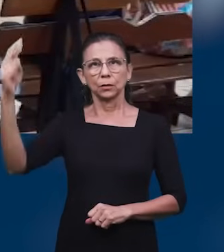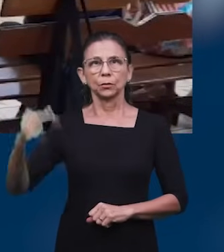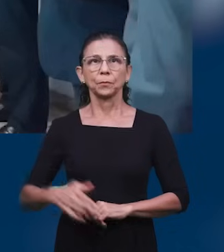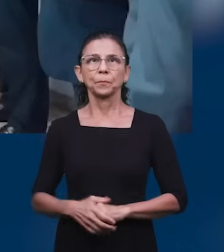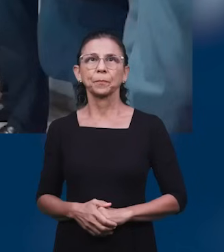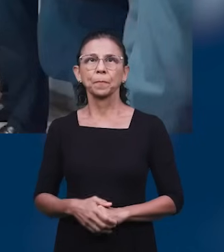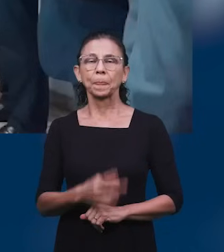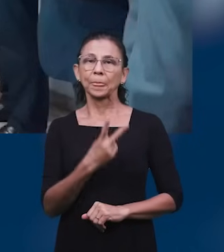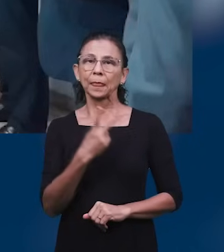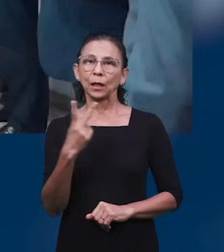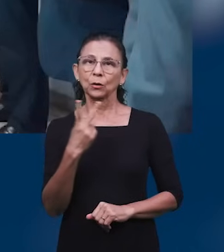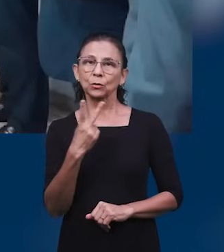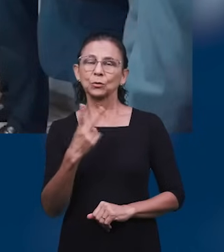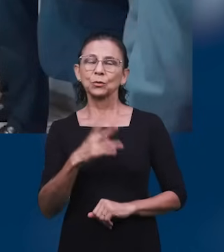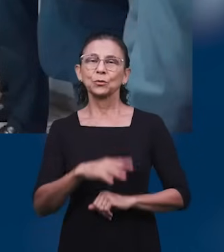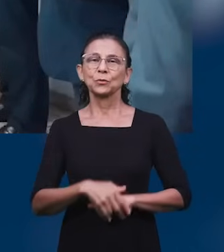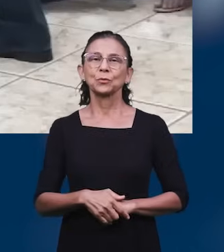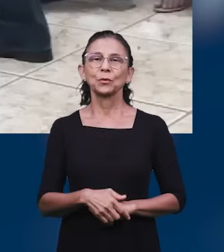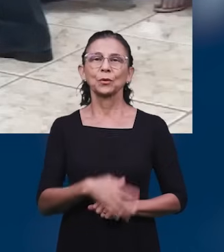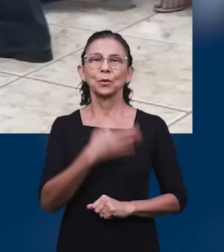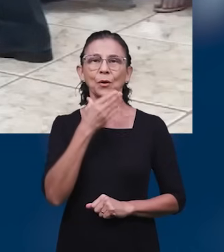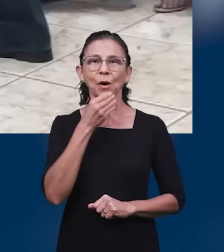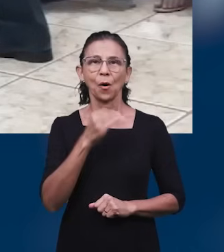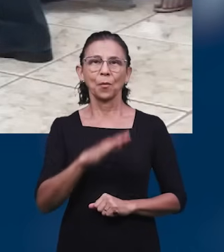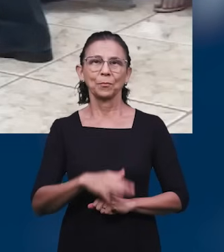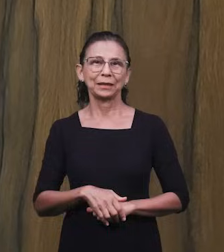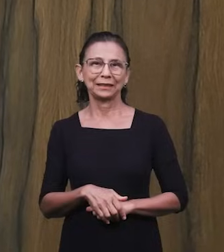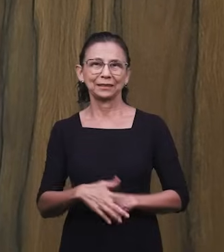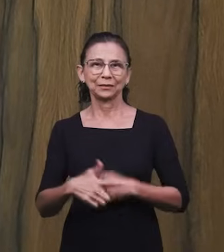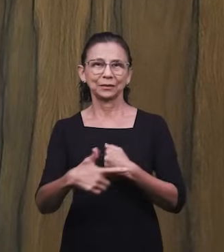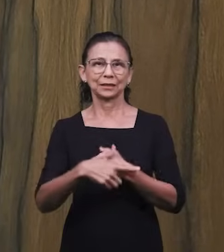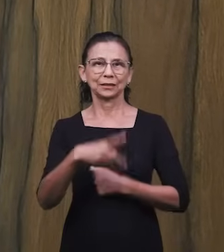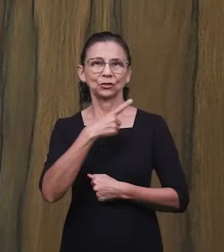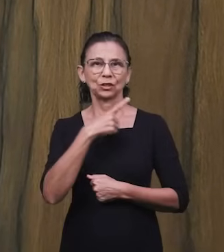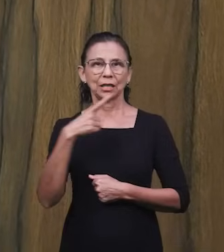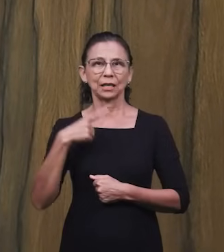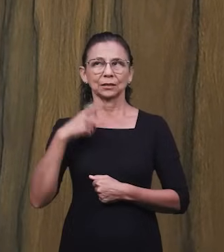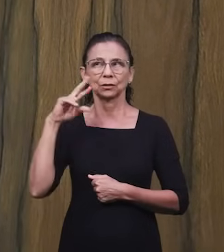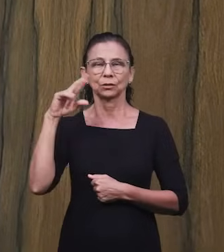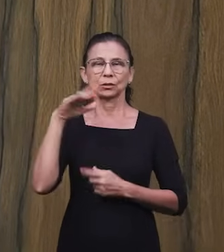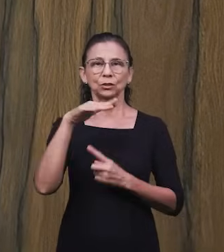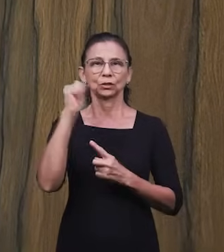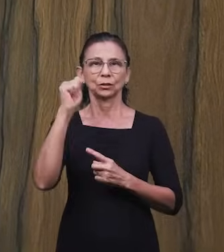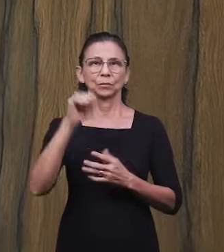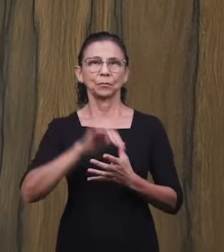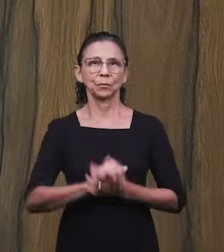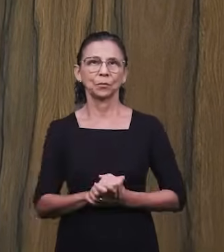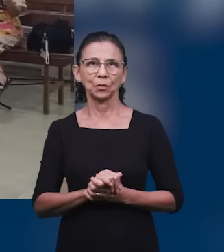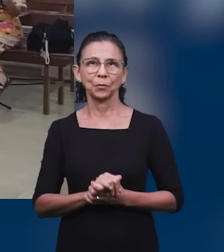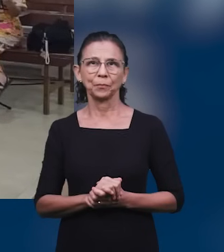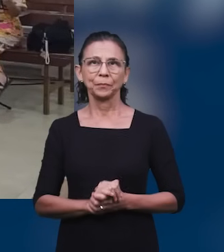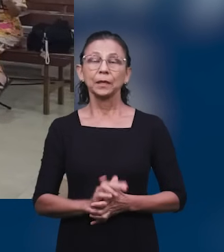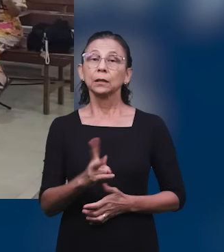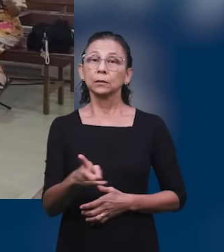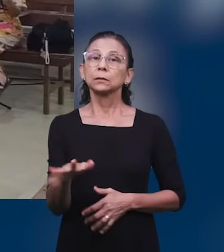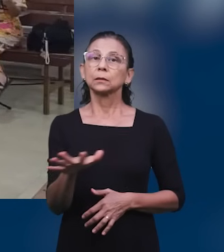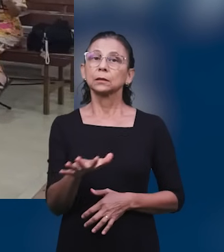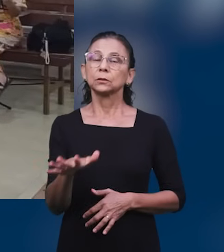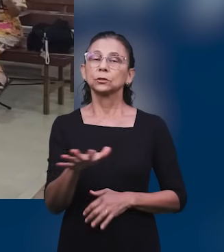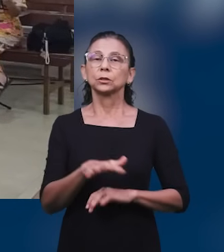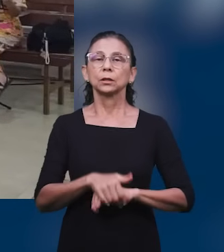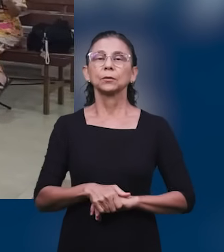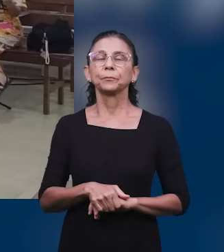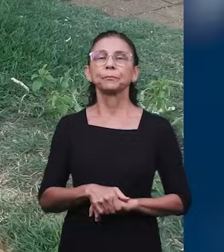para o diaconato, o irmão Michael e o irmão Pedro. Na igreja do bairro União, em Campo Grande, Mato Grosso do Sul,